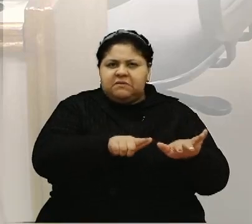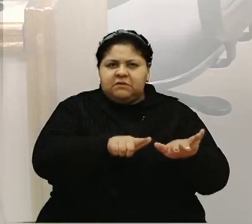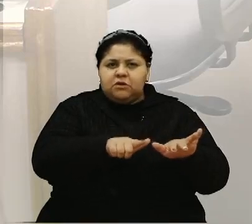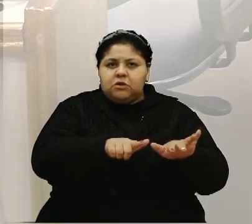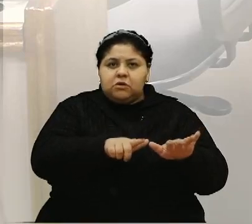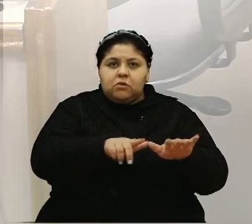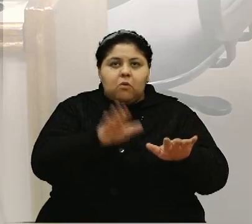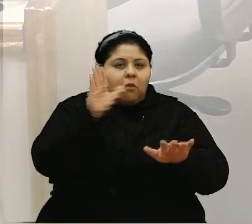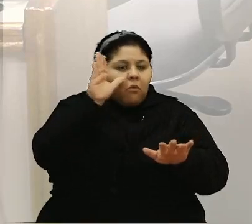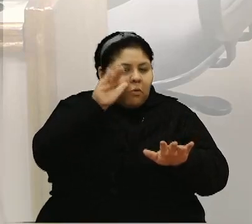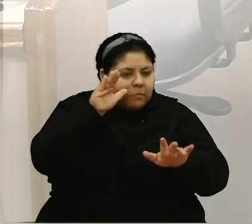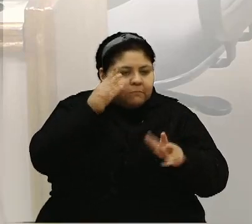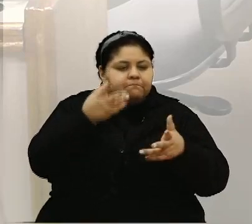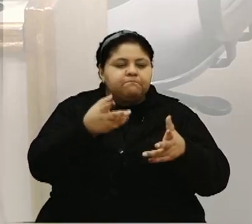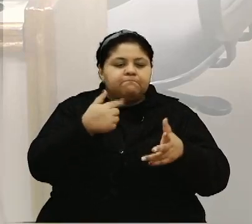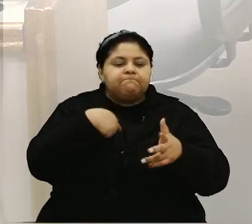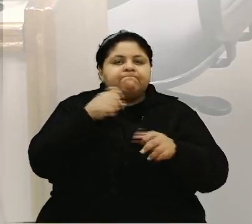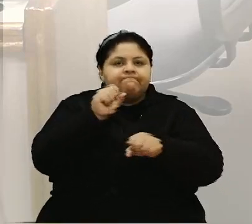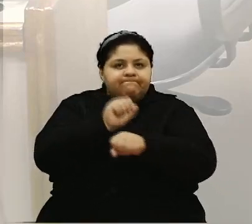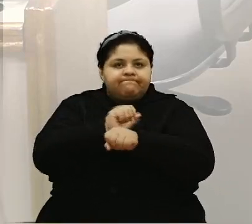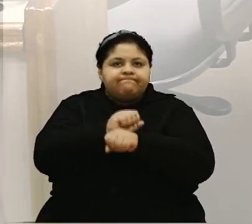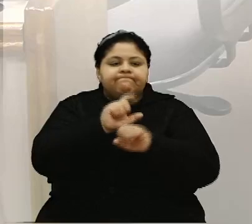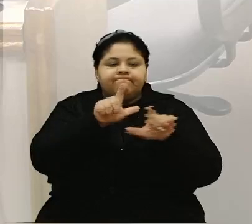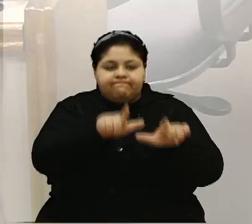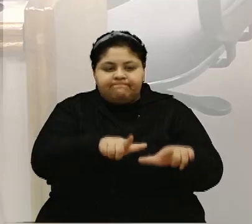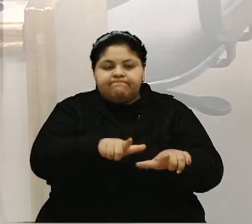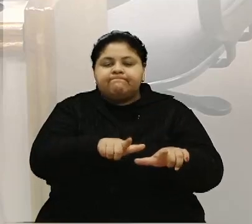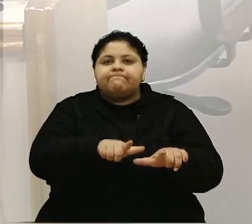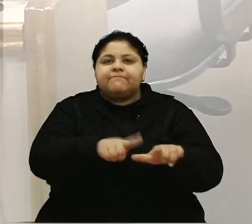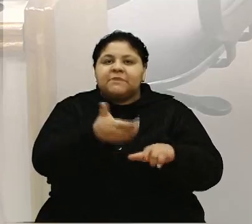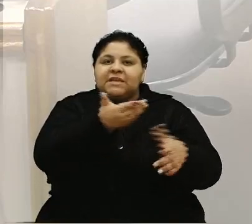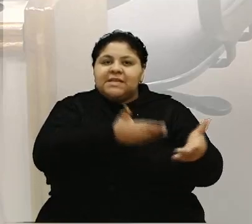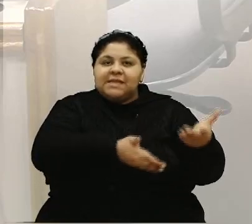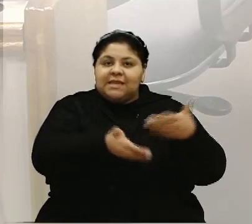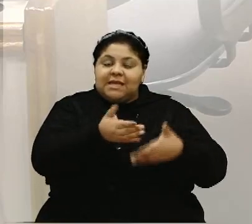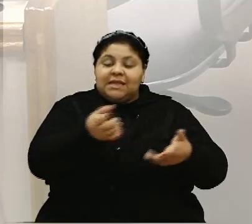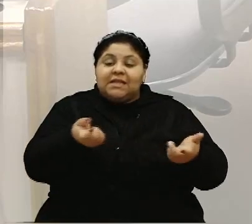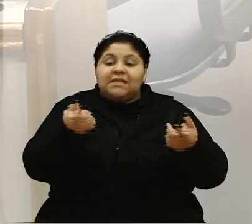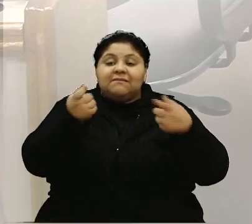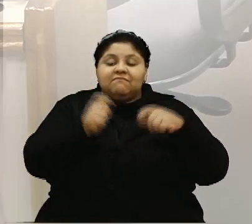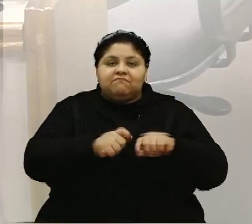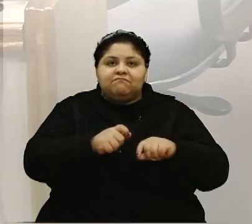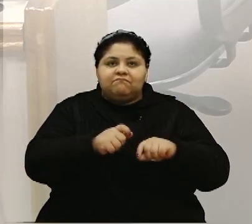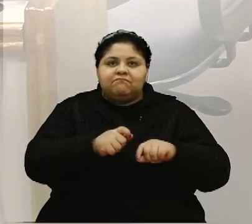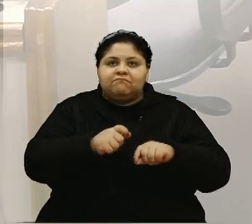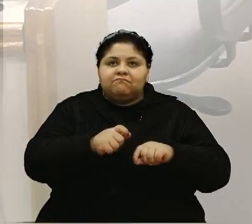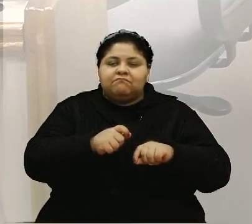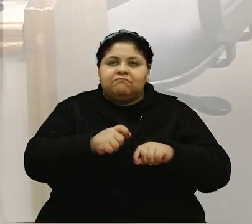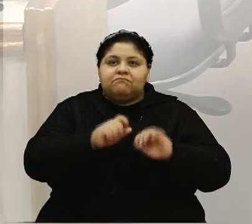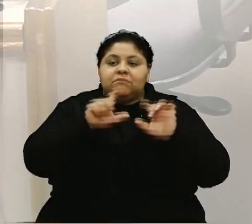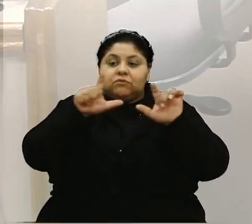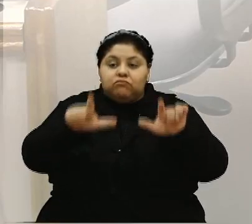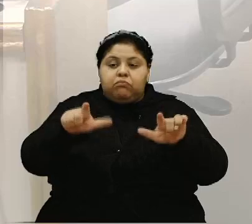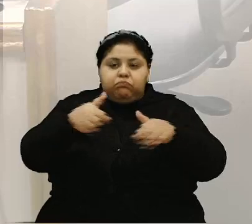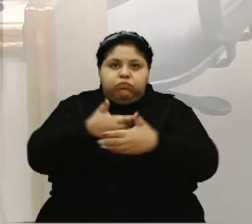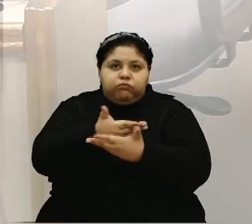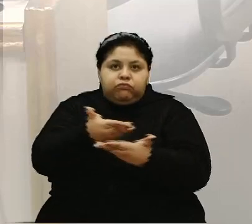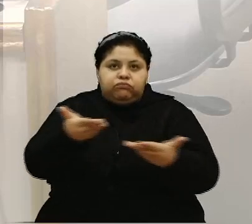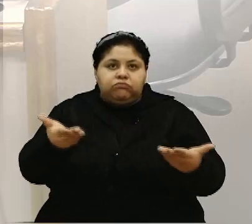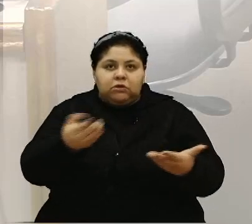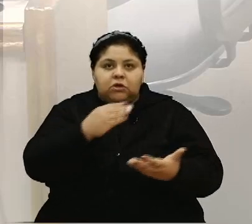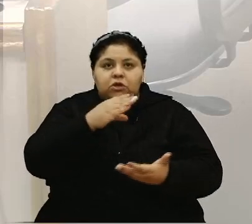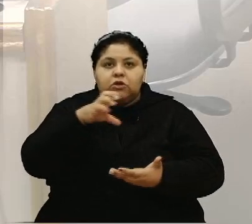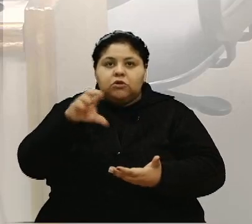olhar. E espero que esse espaço contemple a necessidade, que um espaço é muito grande, que o CES